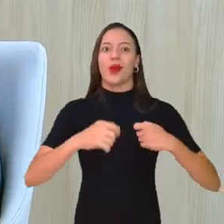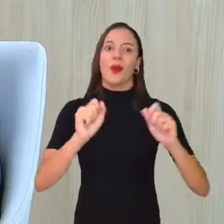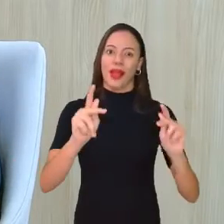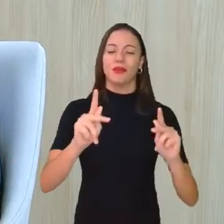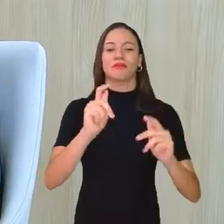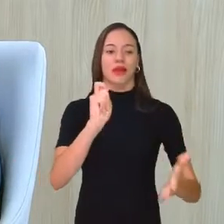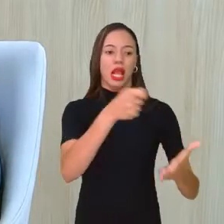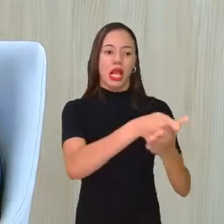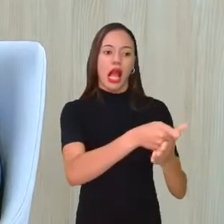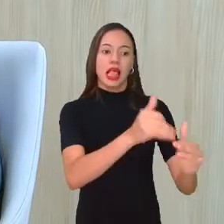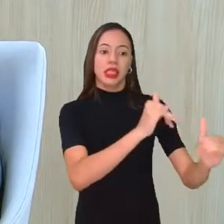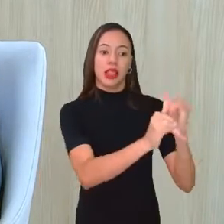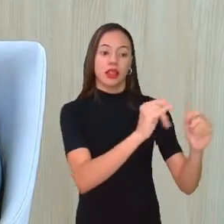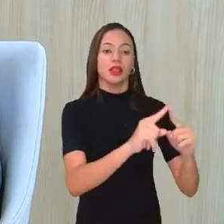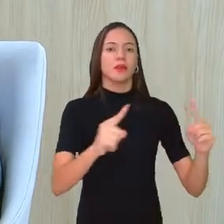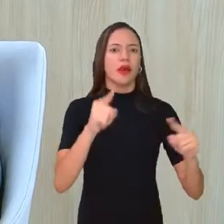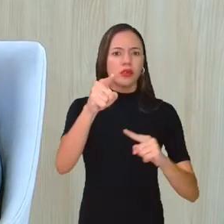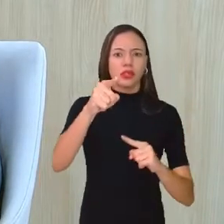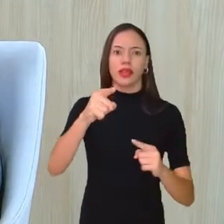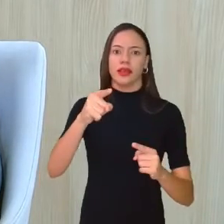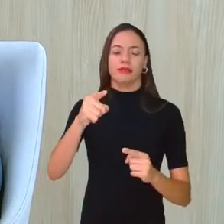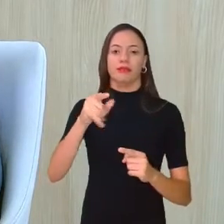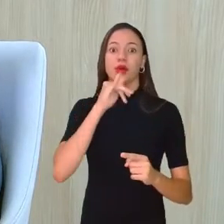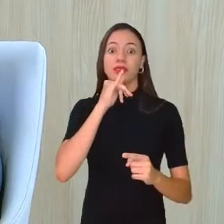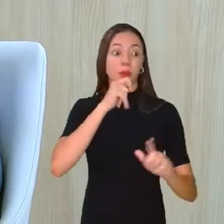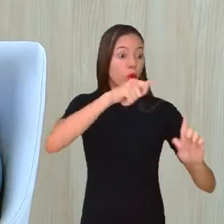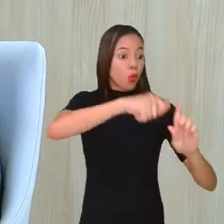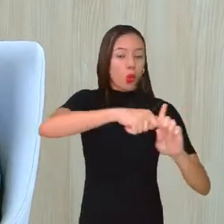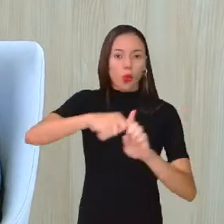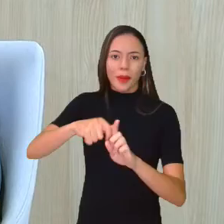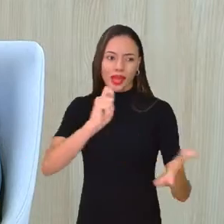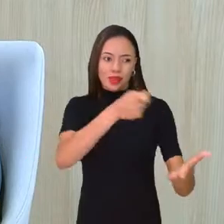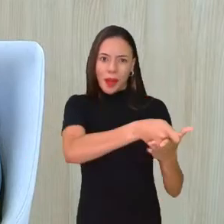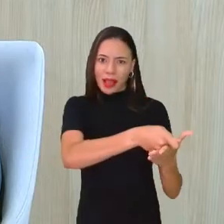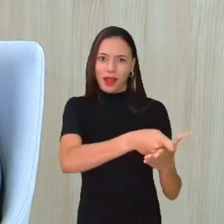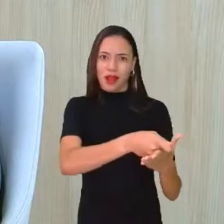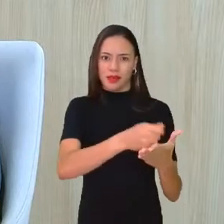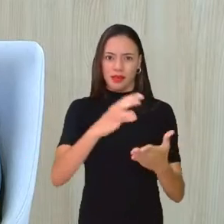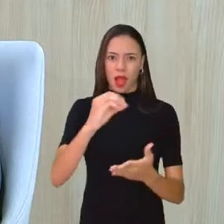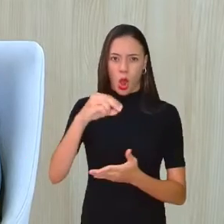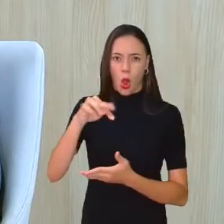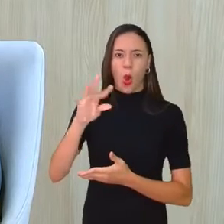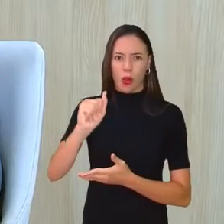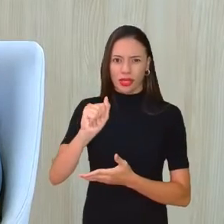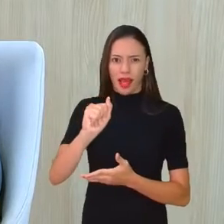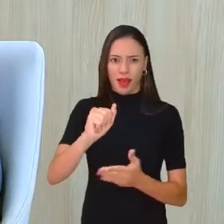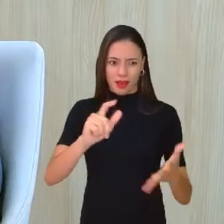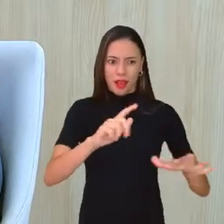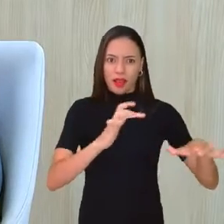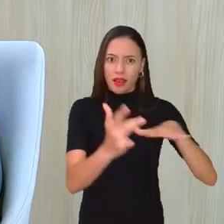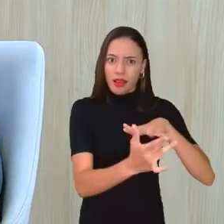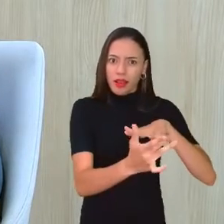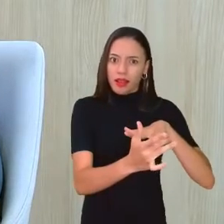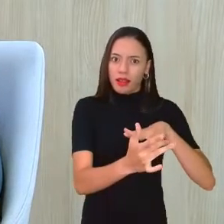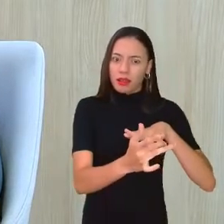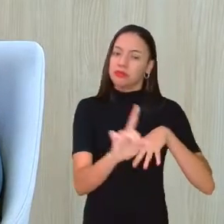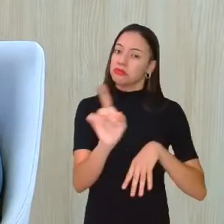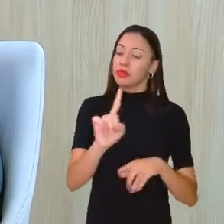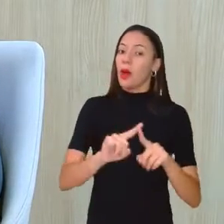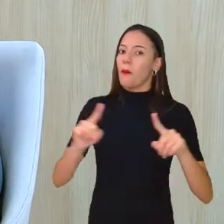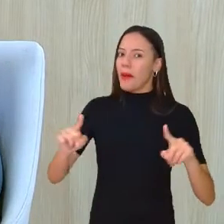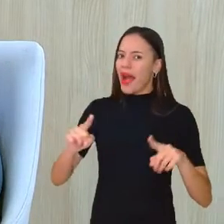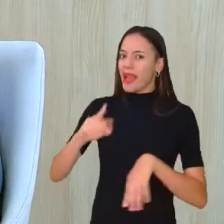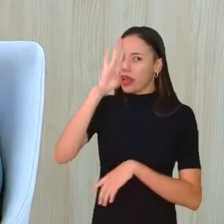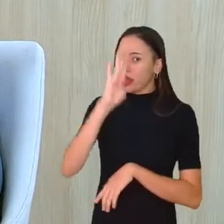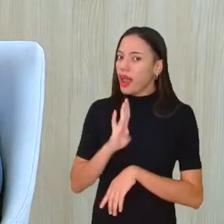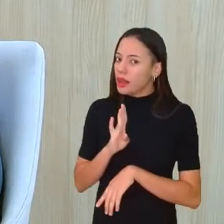mas você paga uma conta todo mês lá, eu vou pagar... De jeito nenhum. Mas nada é de graça, né? Então, é por isso que